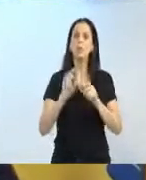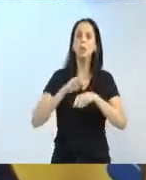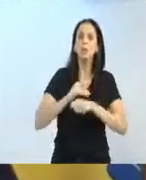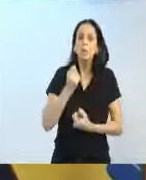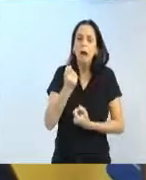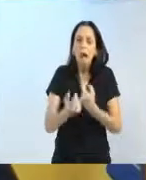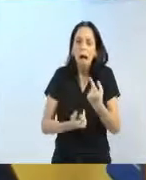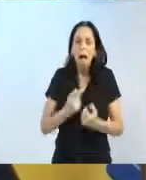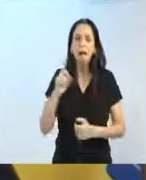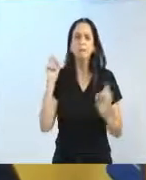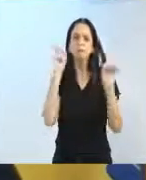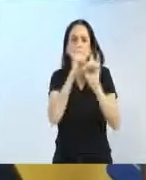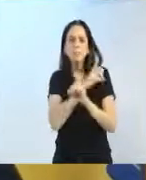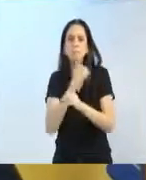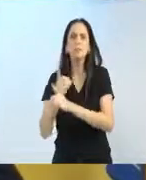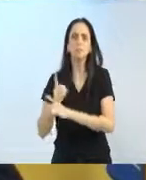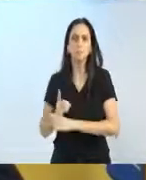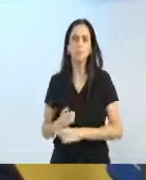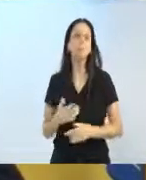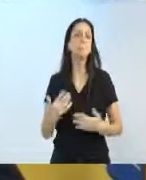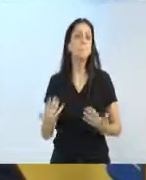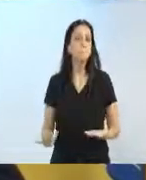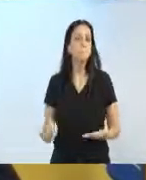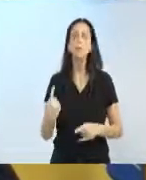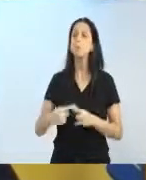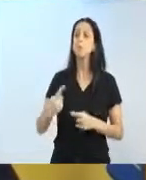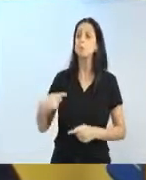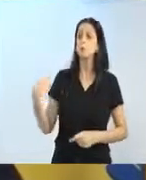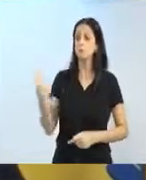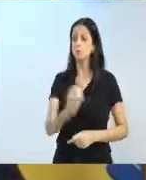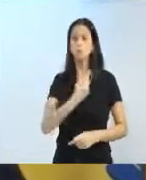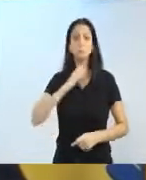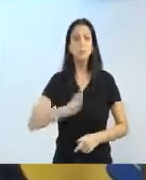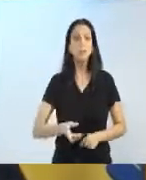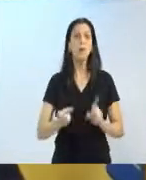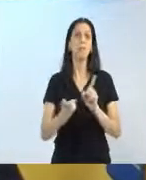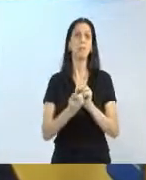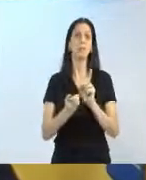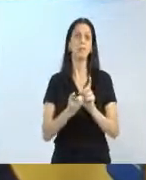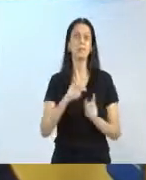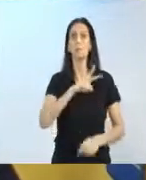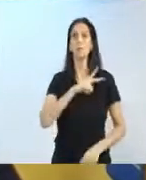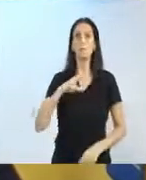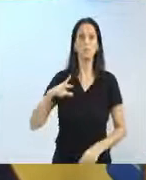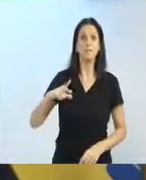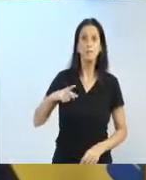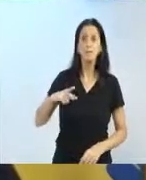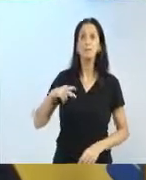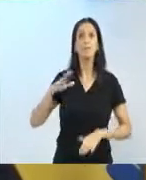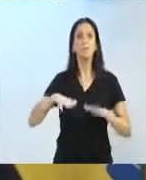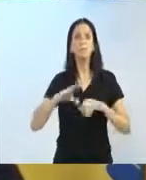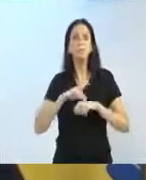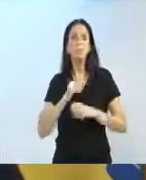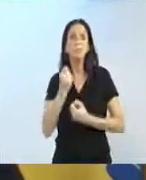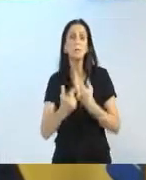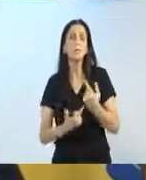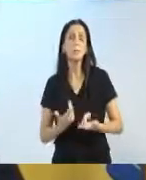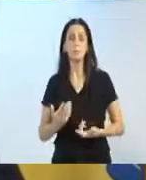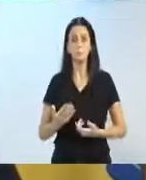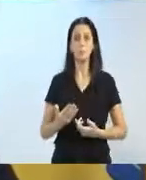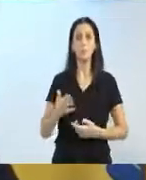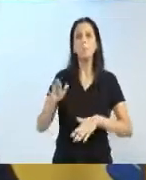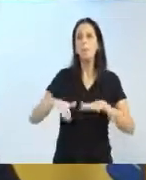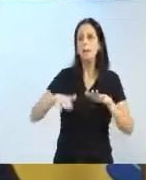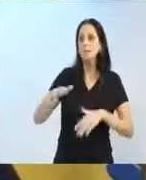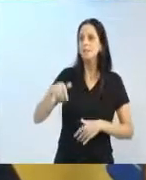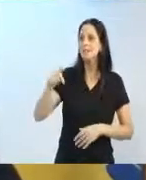momento que nós estamos atendendo já pacientes, mesmo que nós não tenhamos essa conotação de serviço de